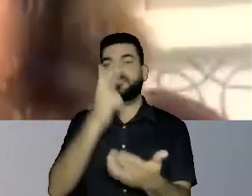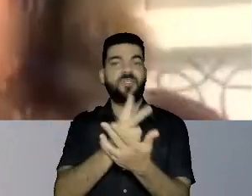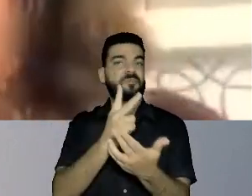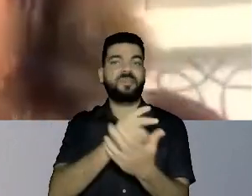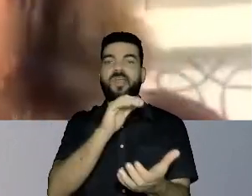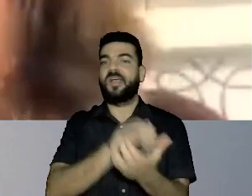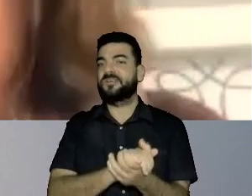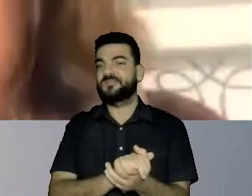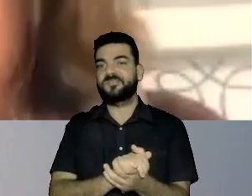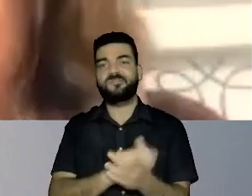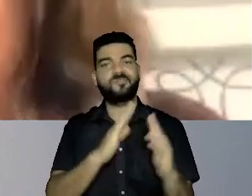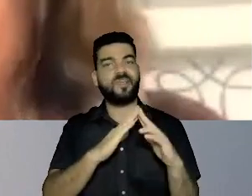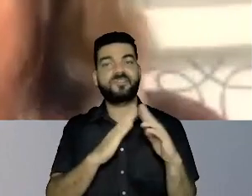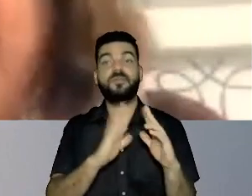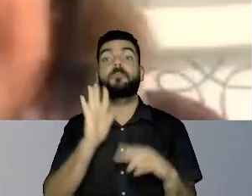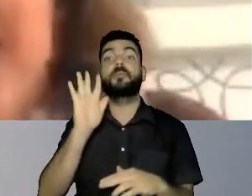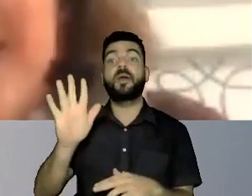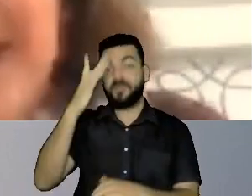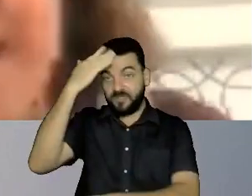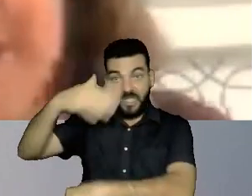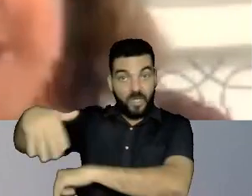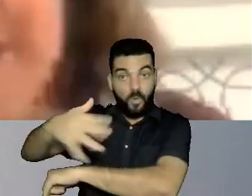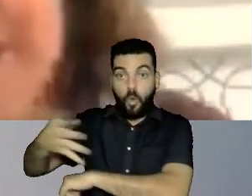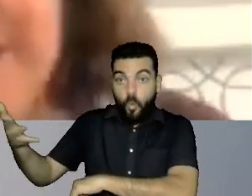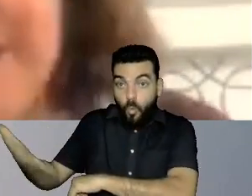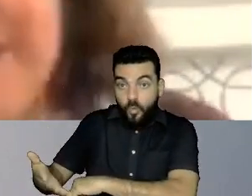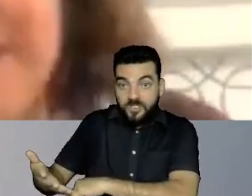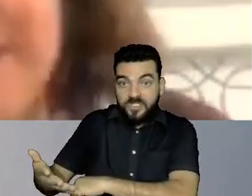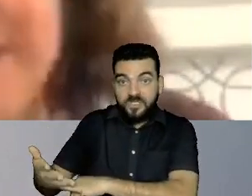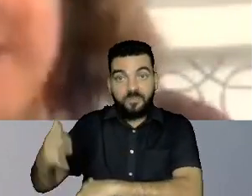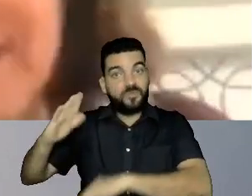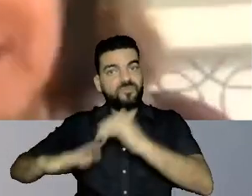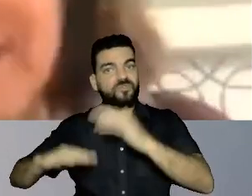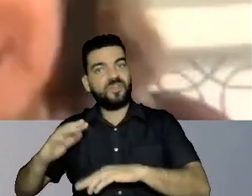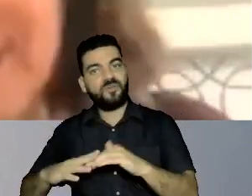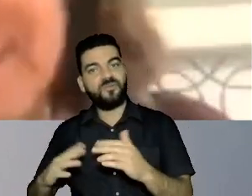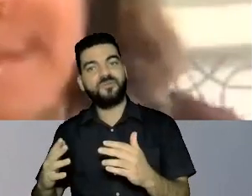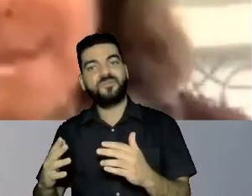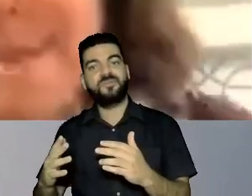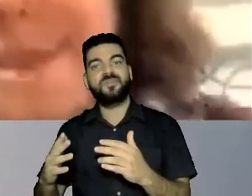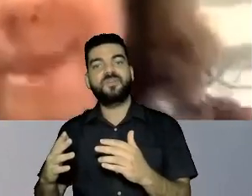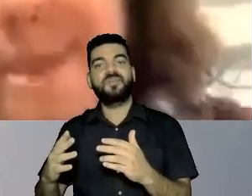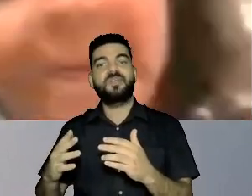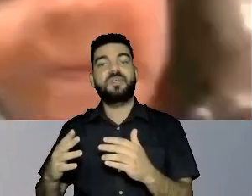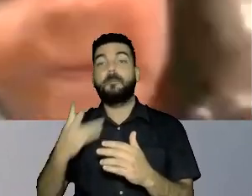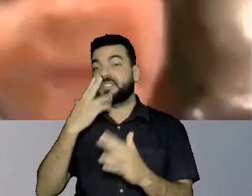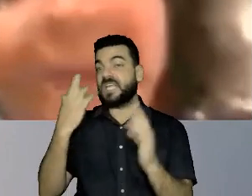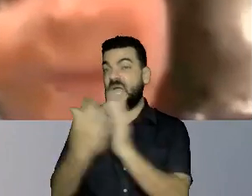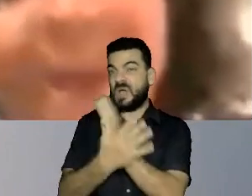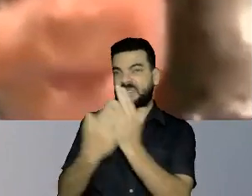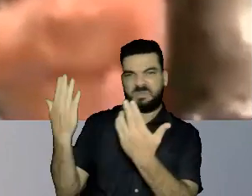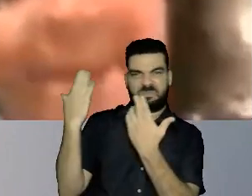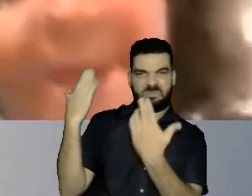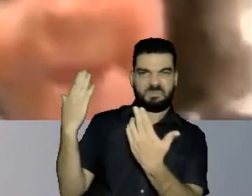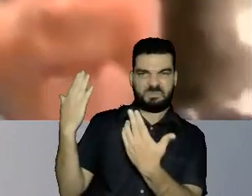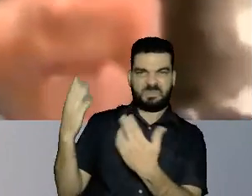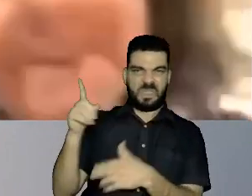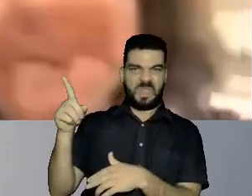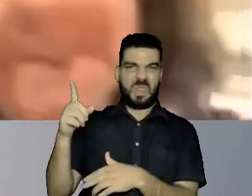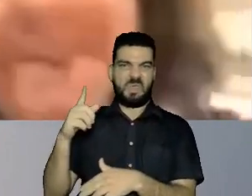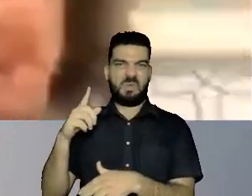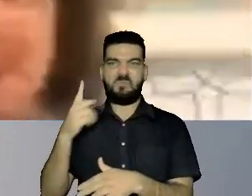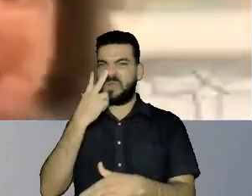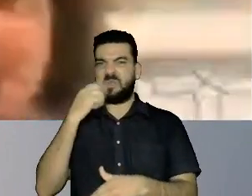tocar piano para arrumar um bom casamento, enfim, o artesanato, sempre para o espaço privado, porque a artista